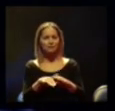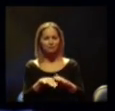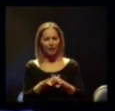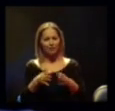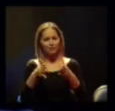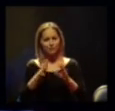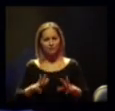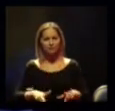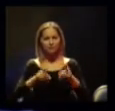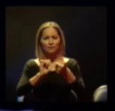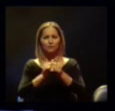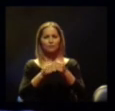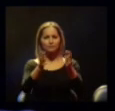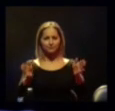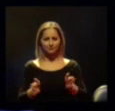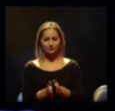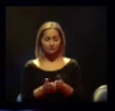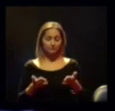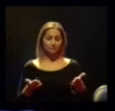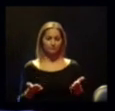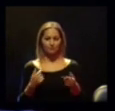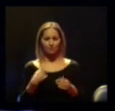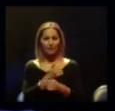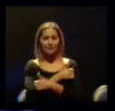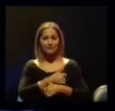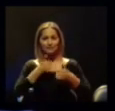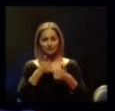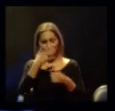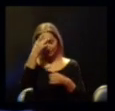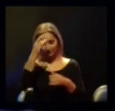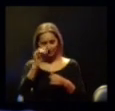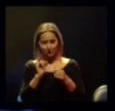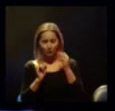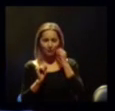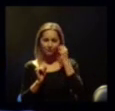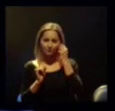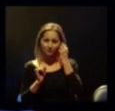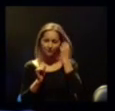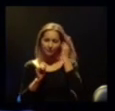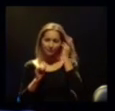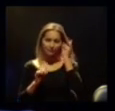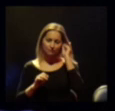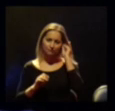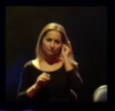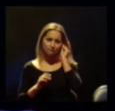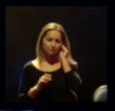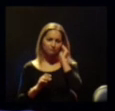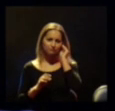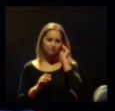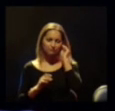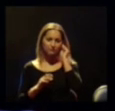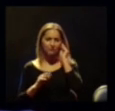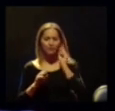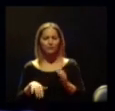desporto para todos. No que diz respeito à cidade de Setúbal e de acordo com a sua candidatura, possui todas